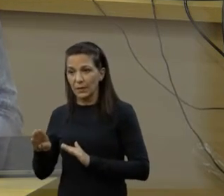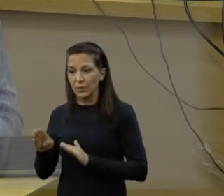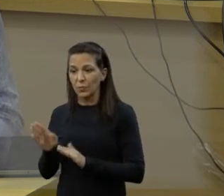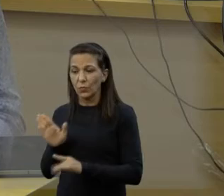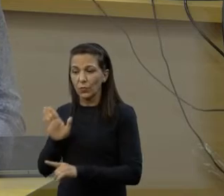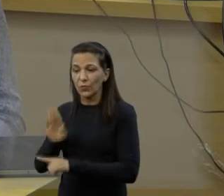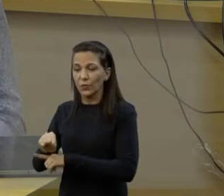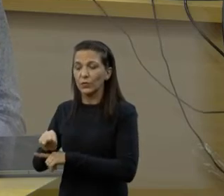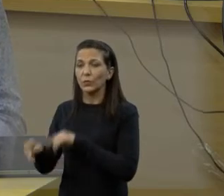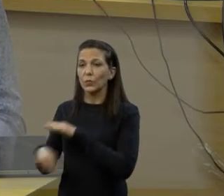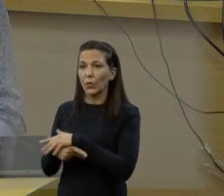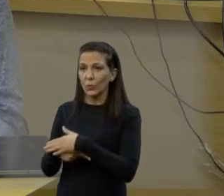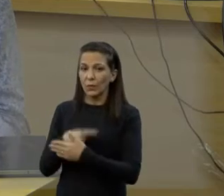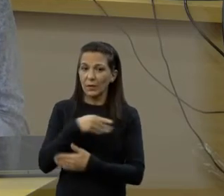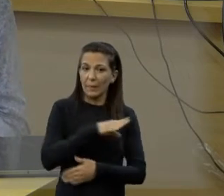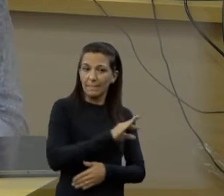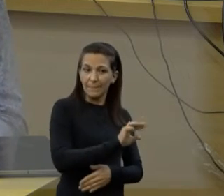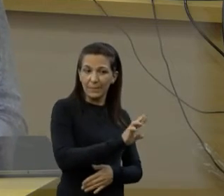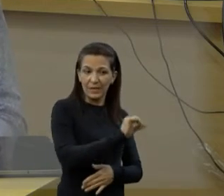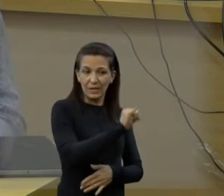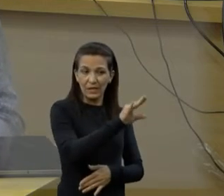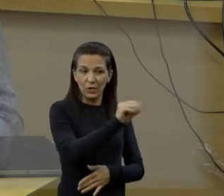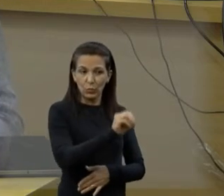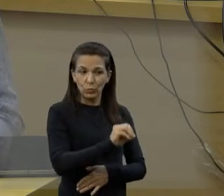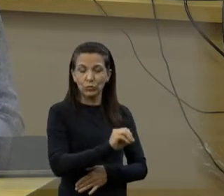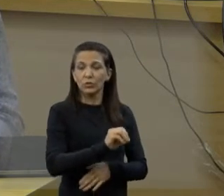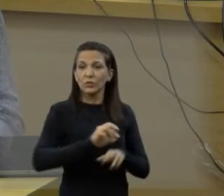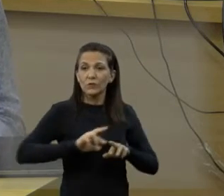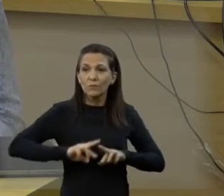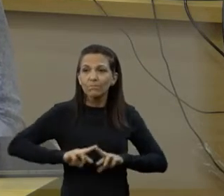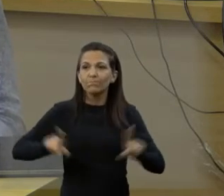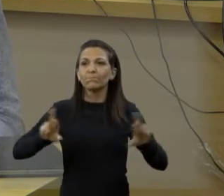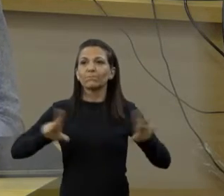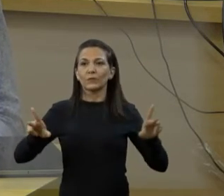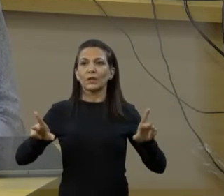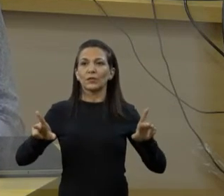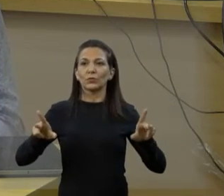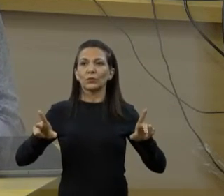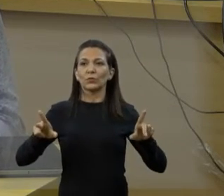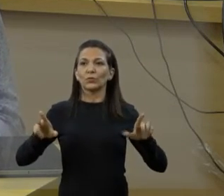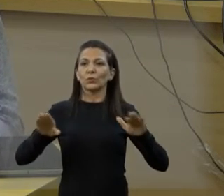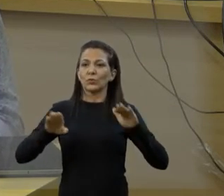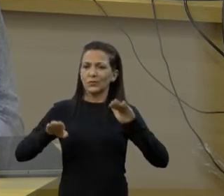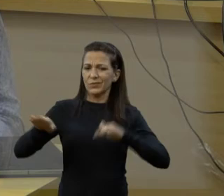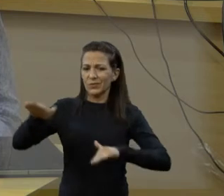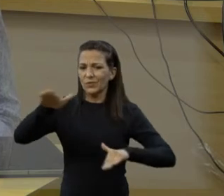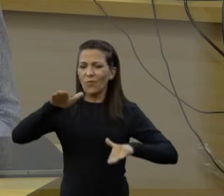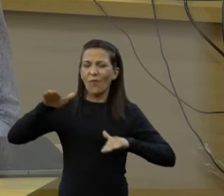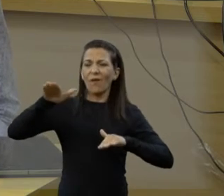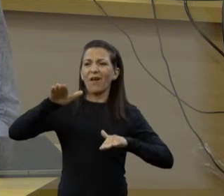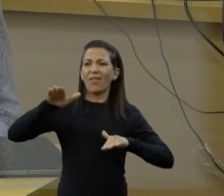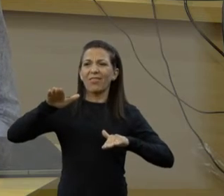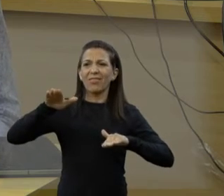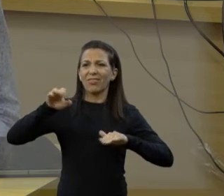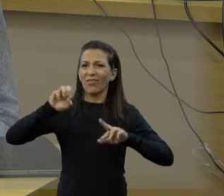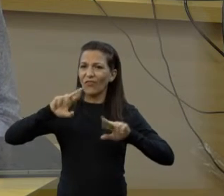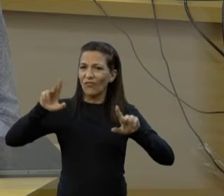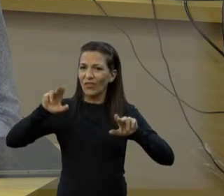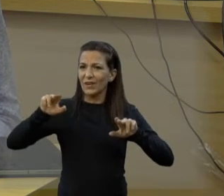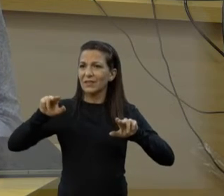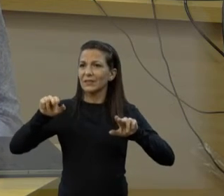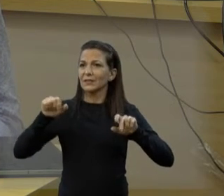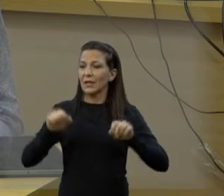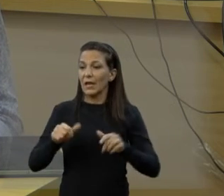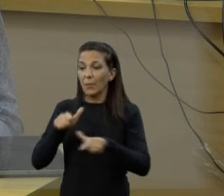Britos não isso se trata de tratar desigualmente os desiguais na medida das suas desigualdades então